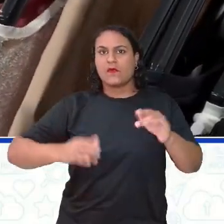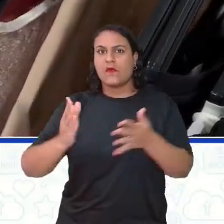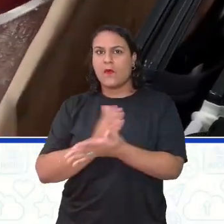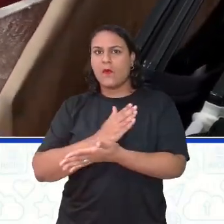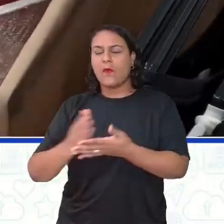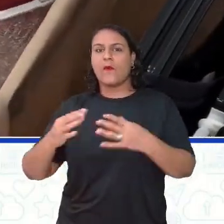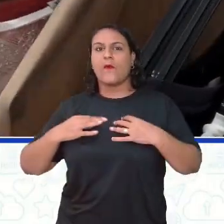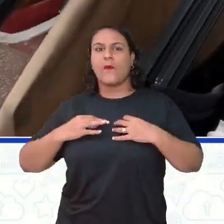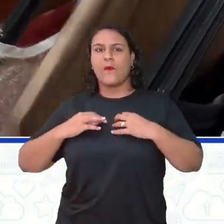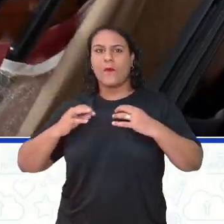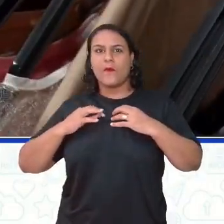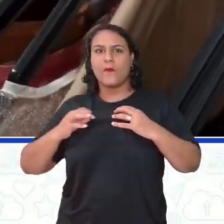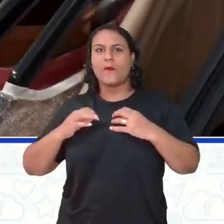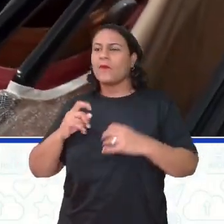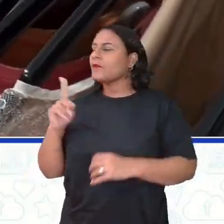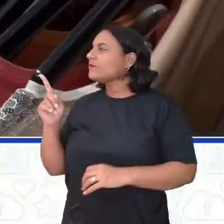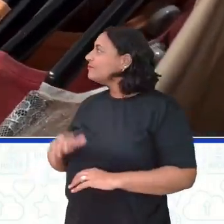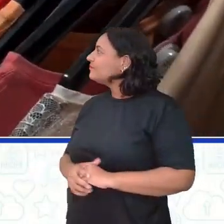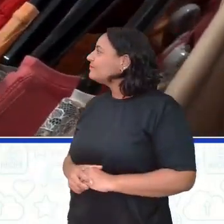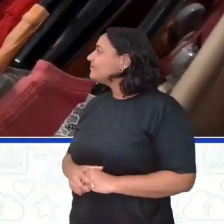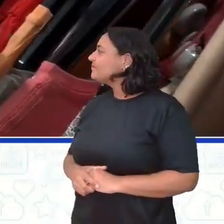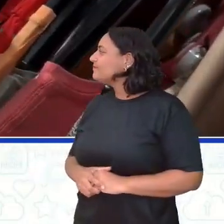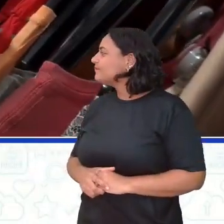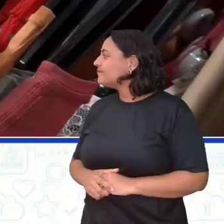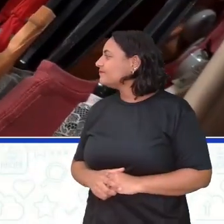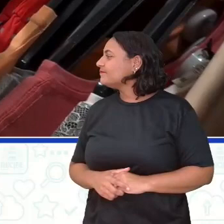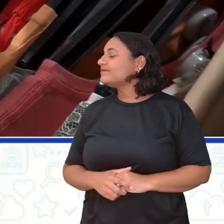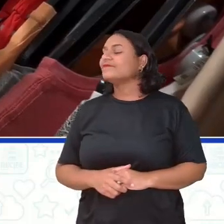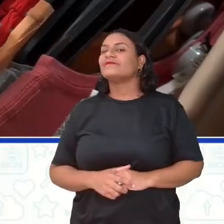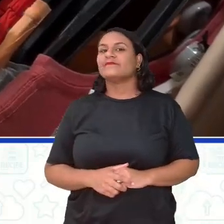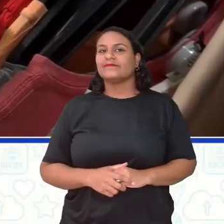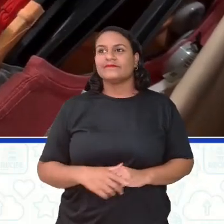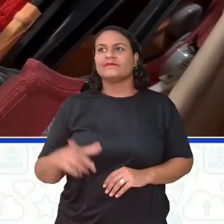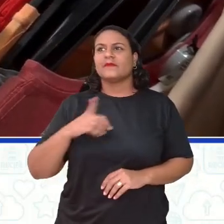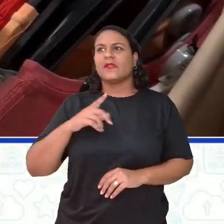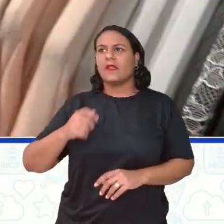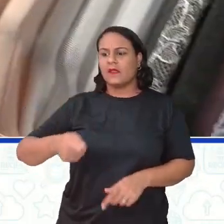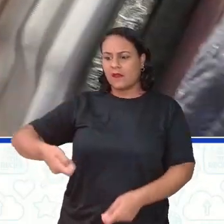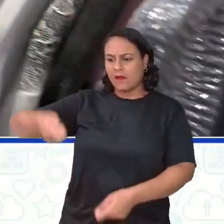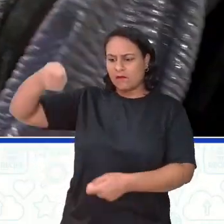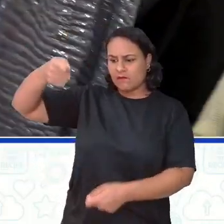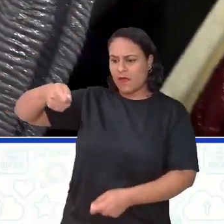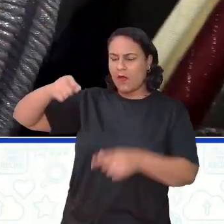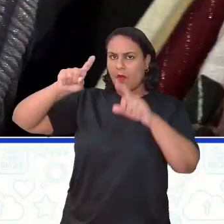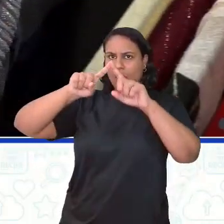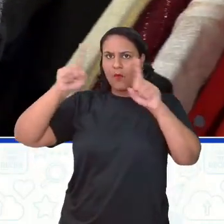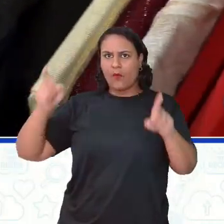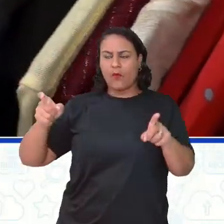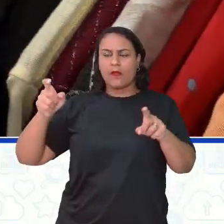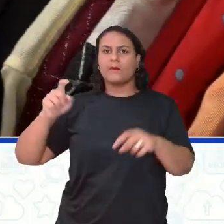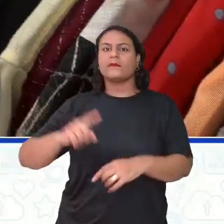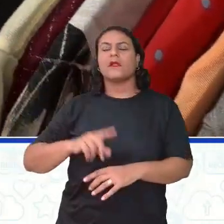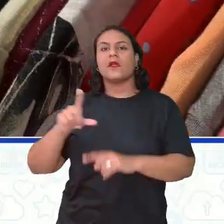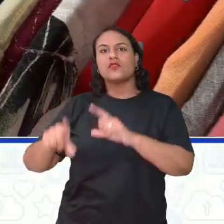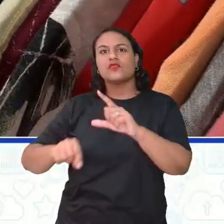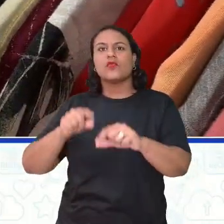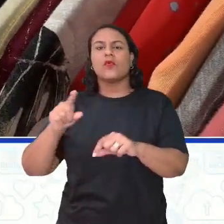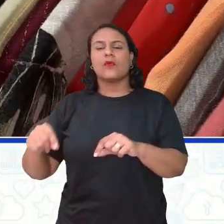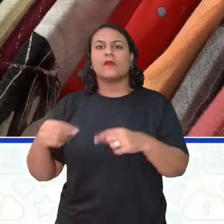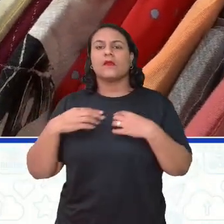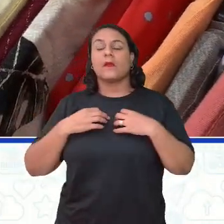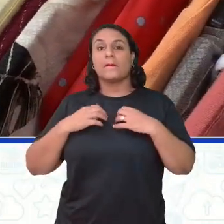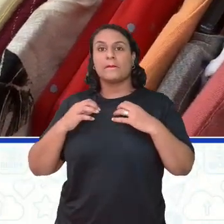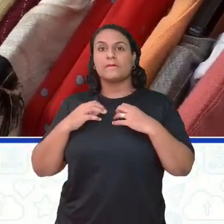algumas roupas, certo? Umas blusas aí. Então tem aí que chama isso aqui de arara, né? Ou seja, está escolhendo uma blusa aí e